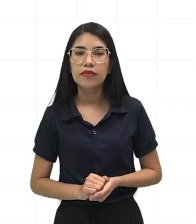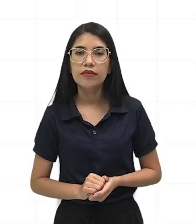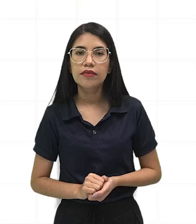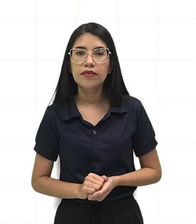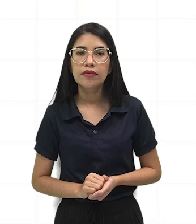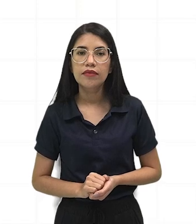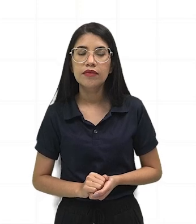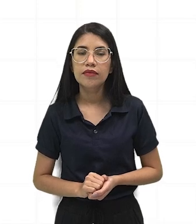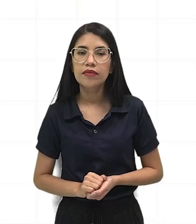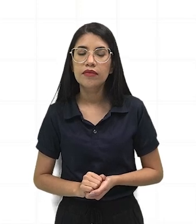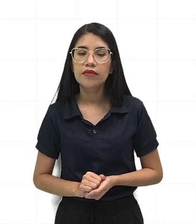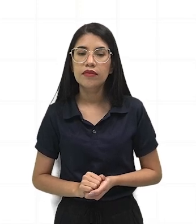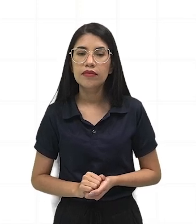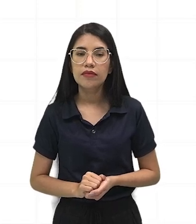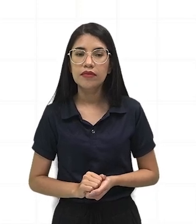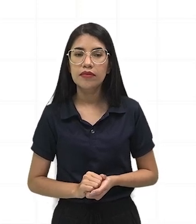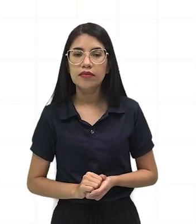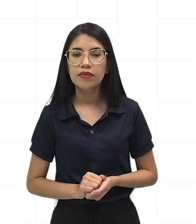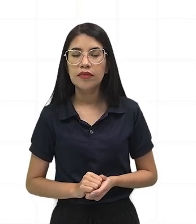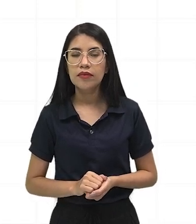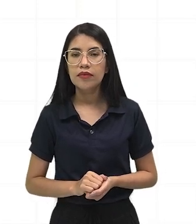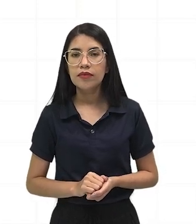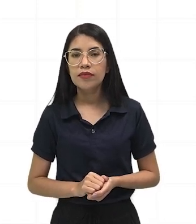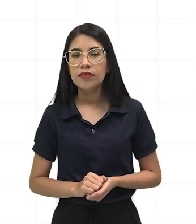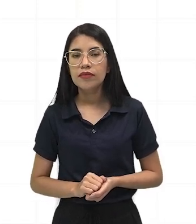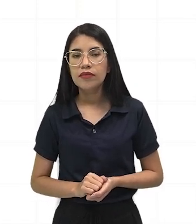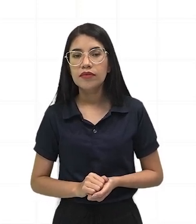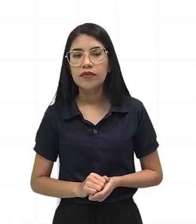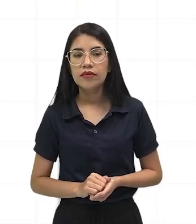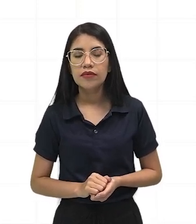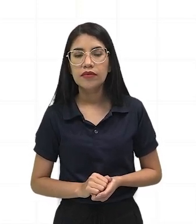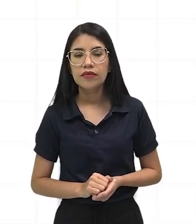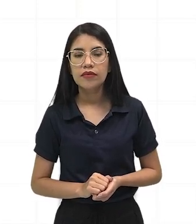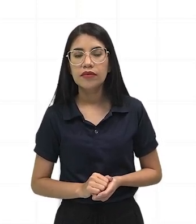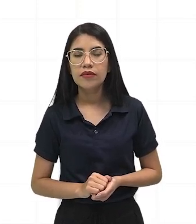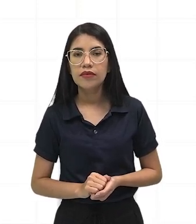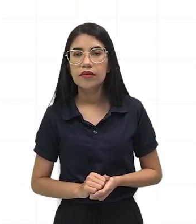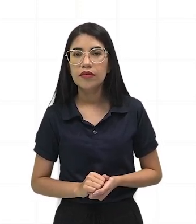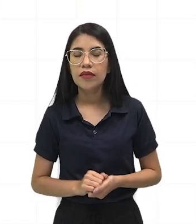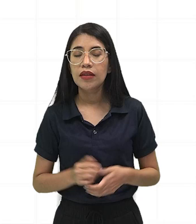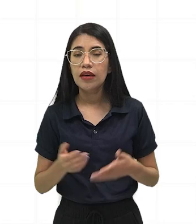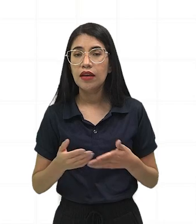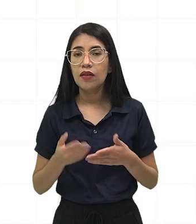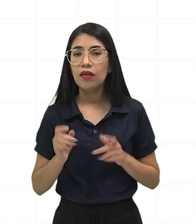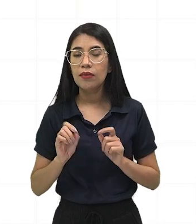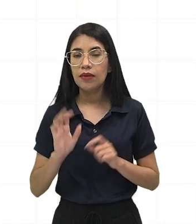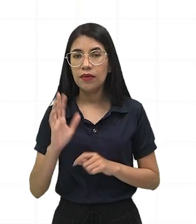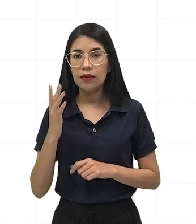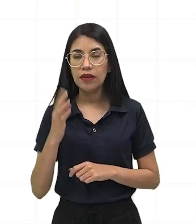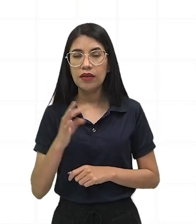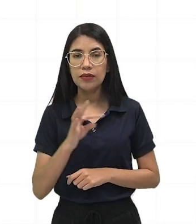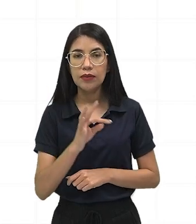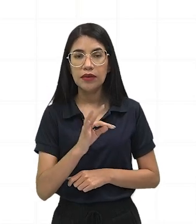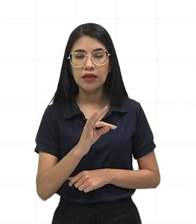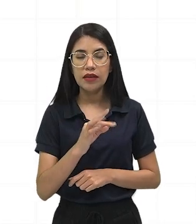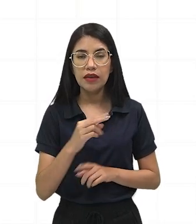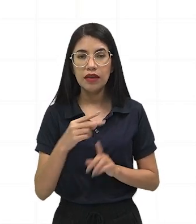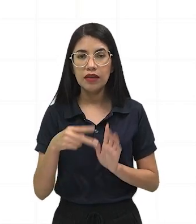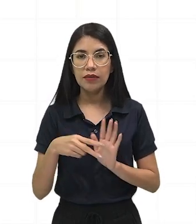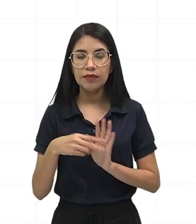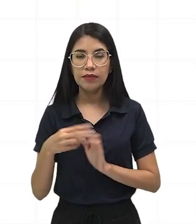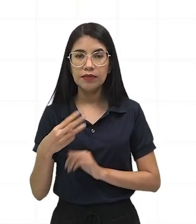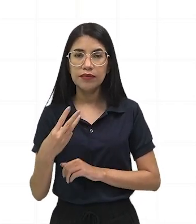Ok? E quando T é igual a 3, o que tem que acontecer com D? Que nós vimos,